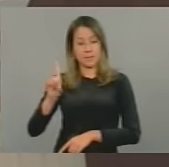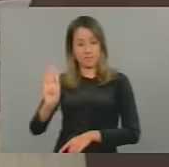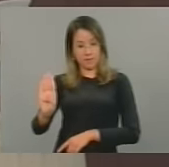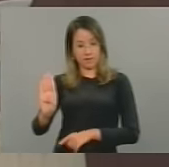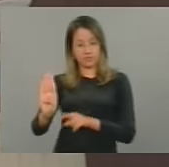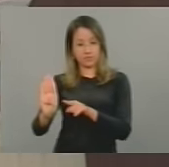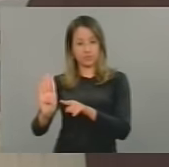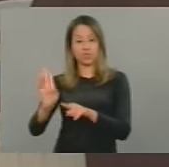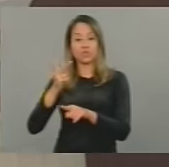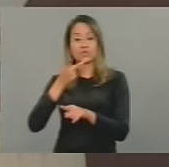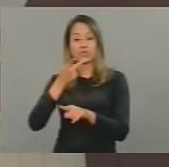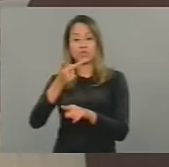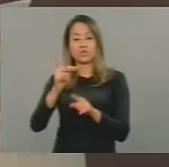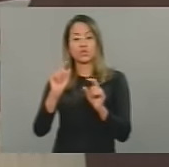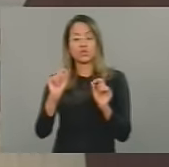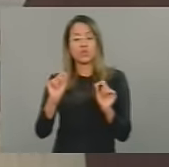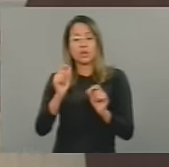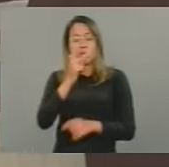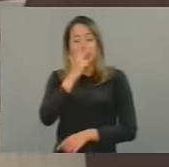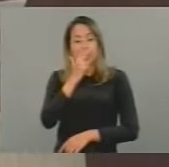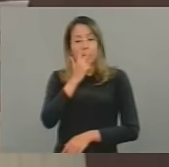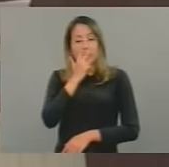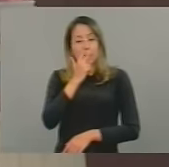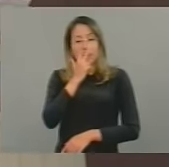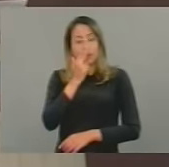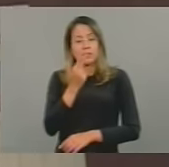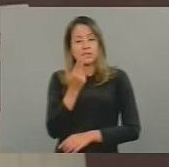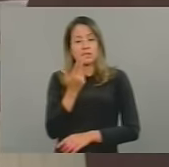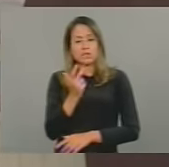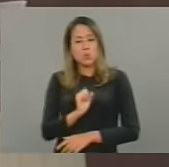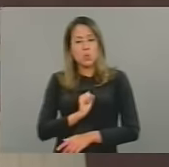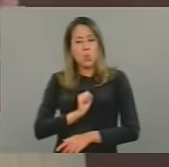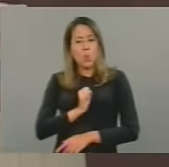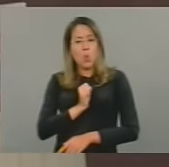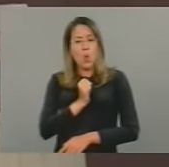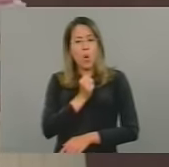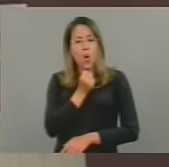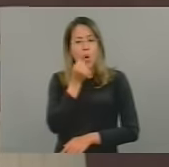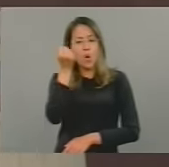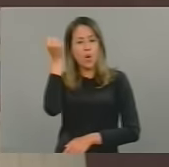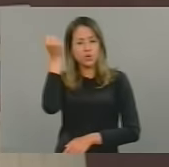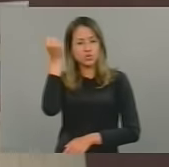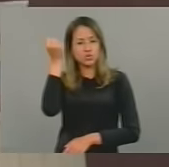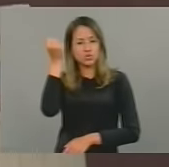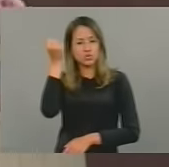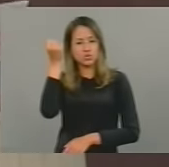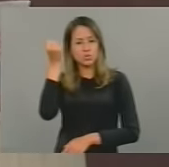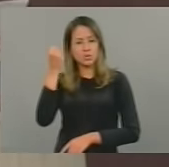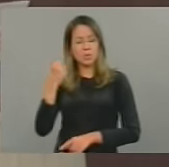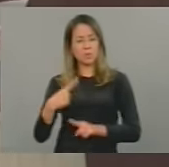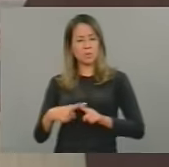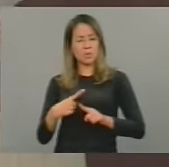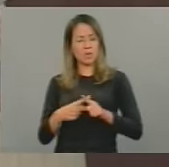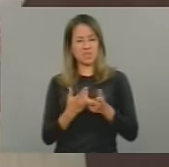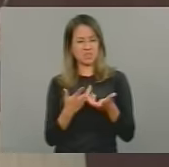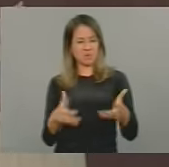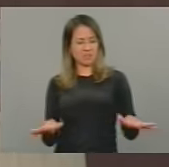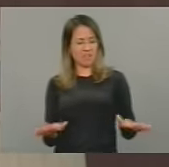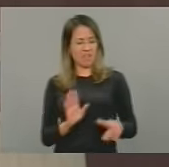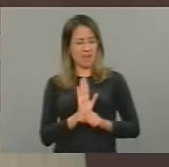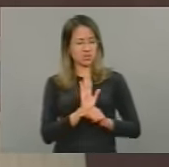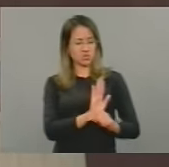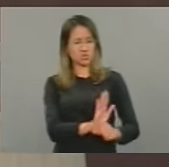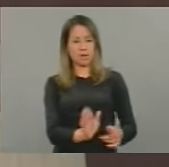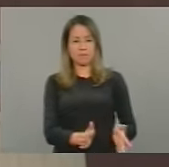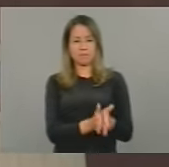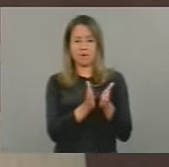conservador e retrógrado na sociedade brasileira: um ódio de classe antigo e anacrônico, muito semelhante